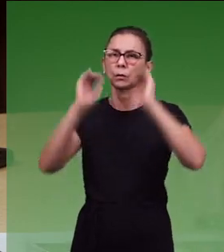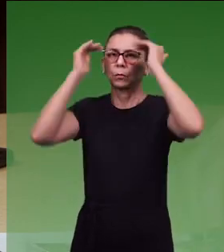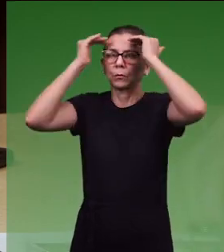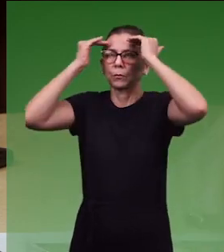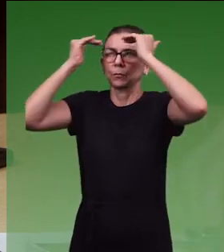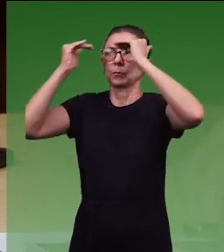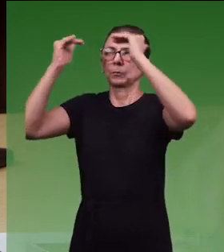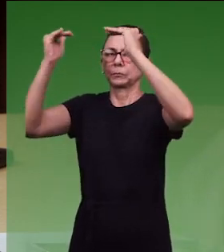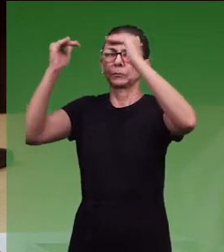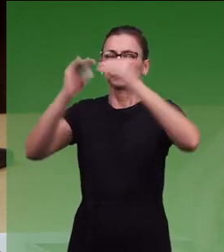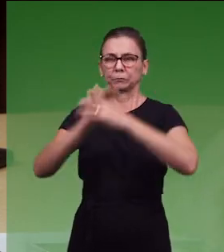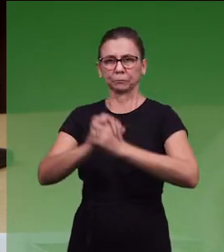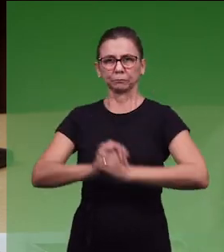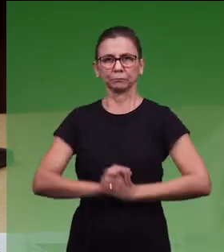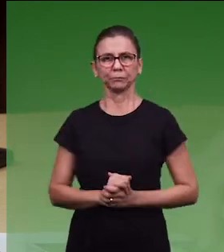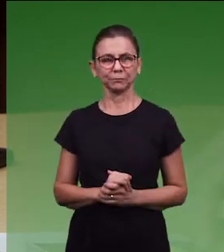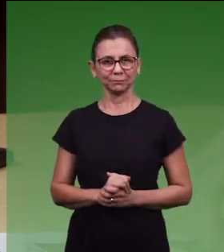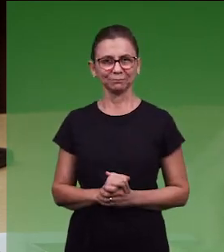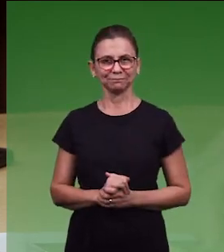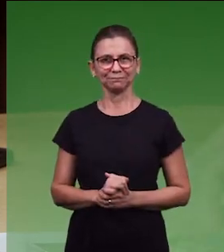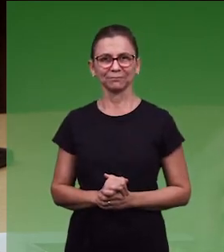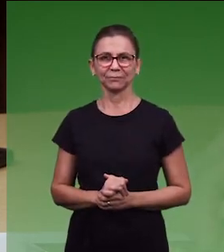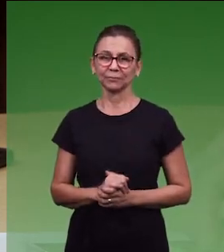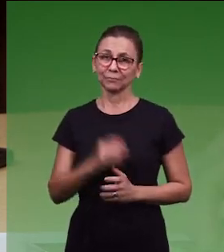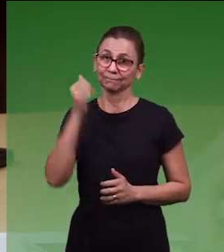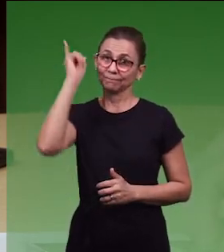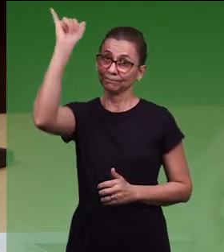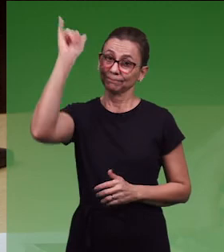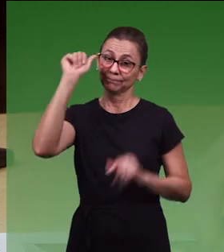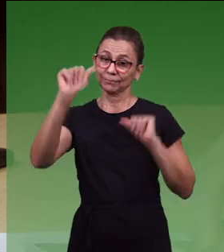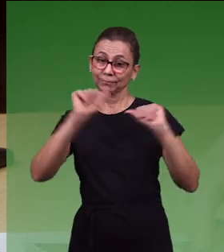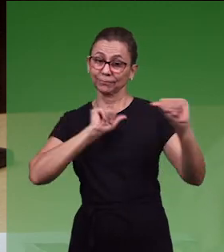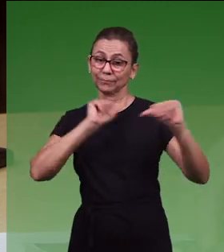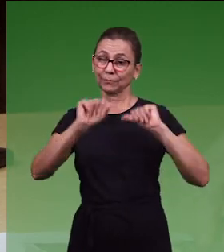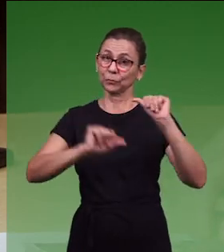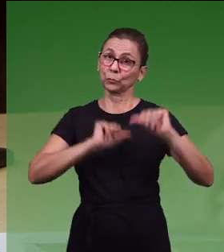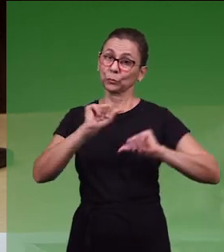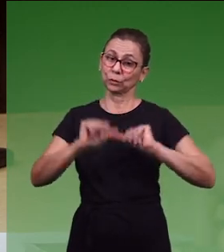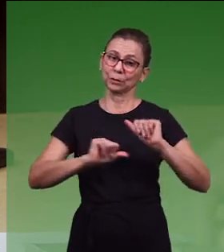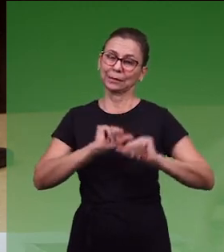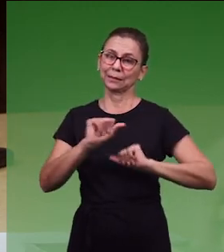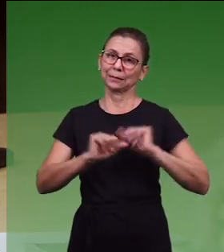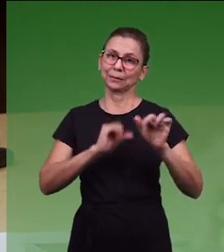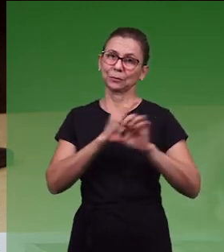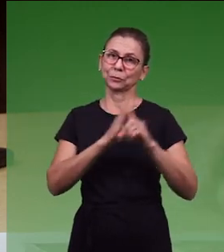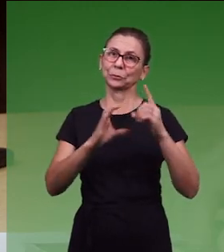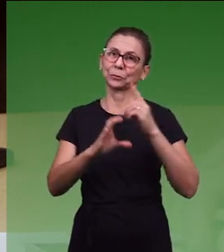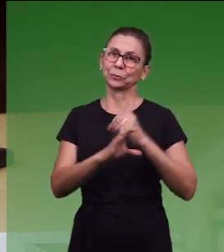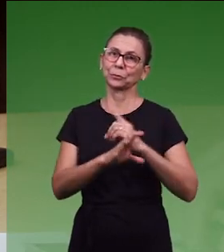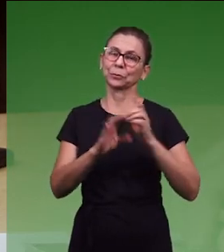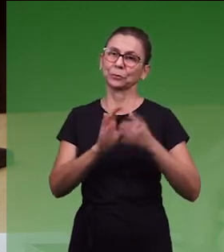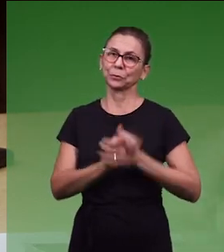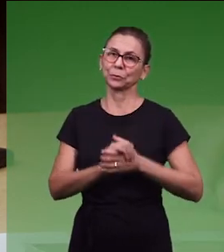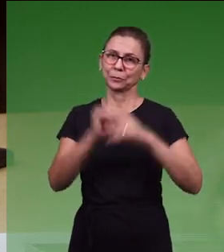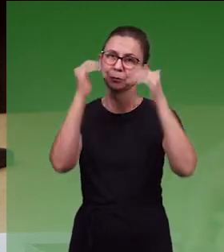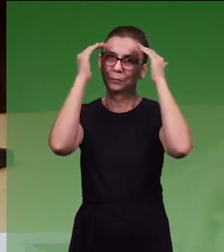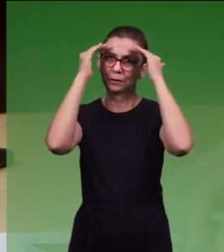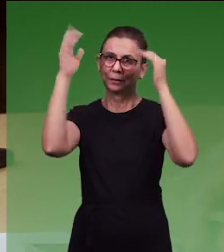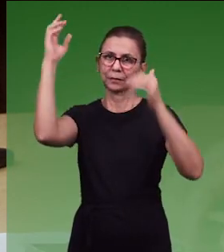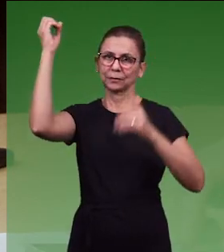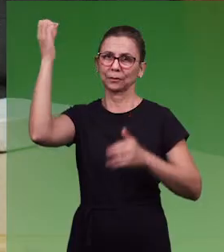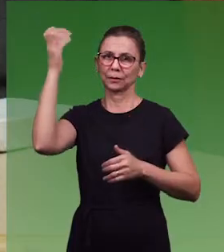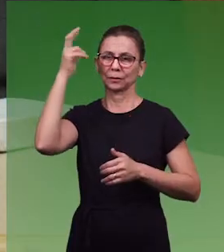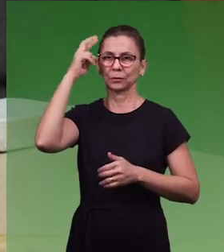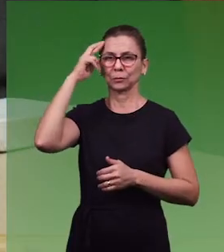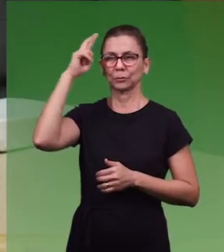e em unidade. Então, devemos evitar variações, mas viver aquilo que é a determinação do Senhor.